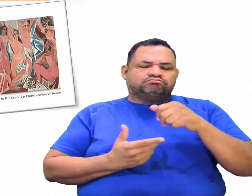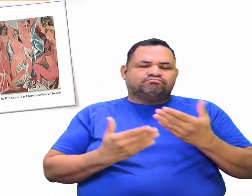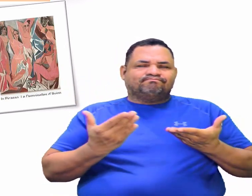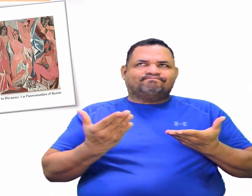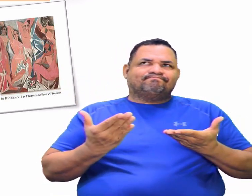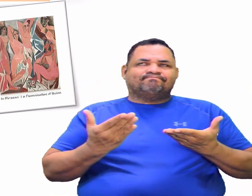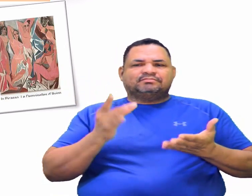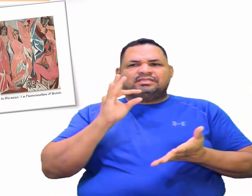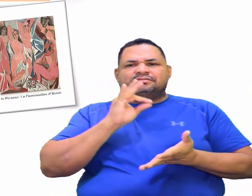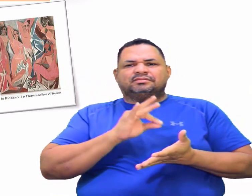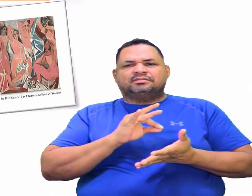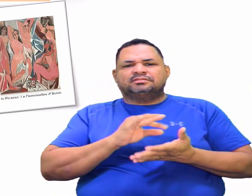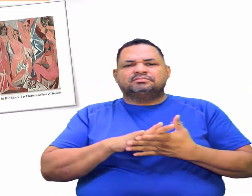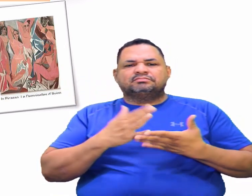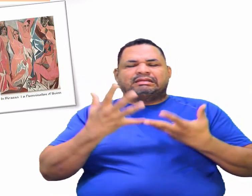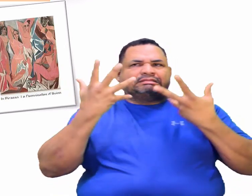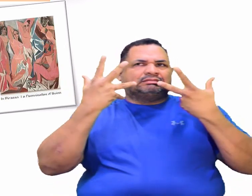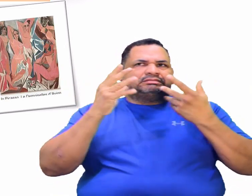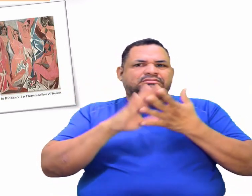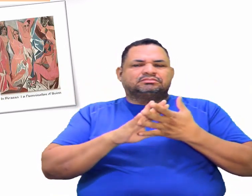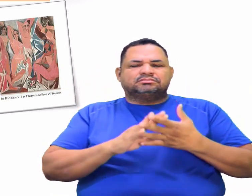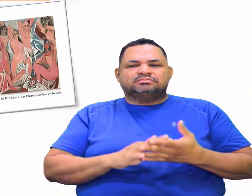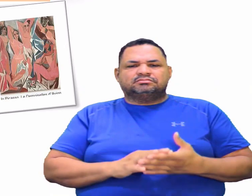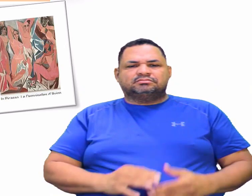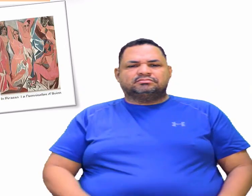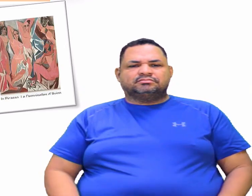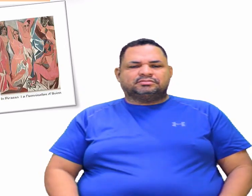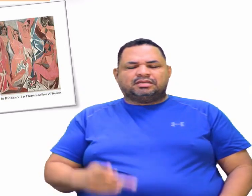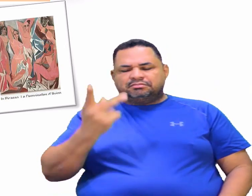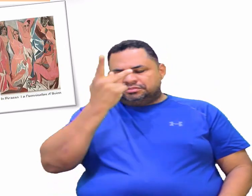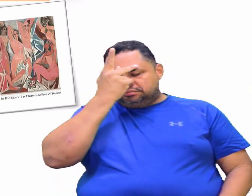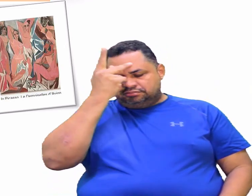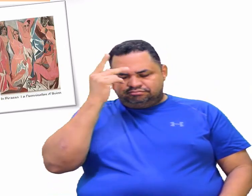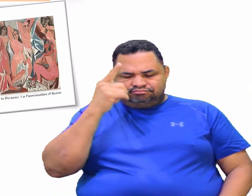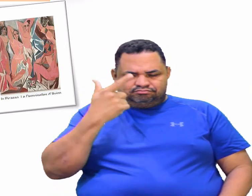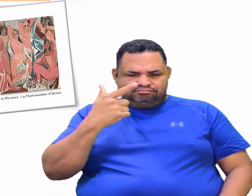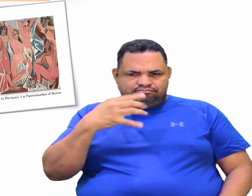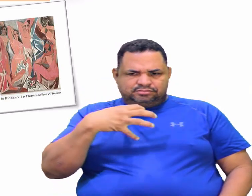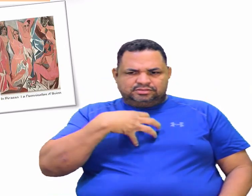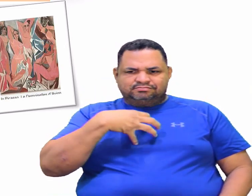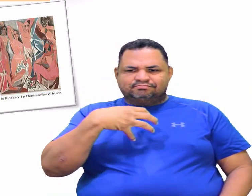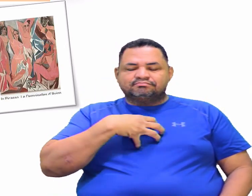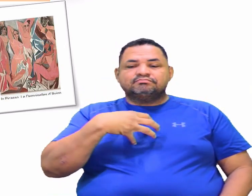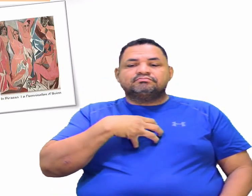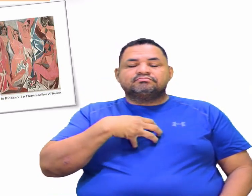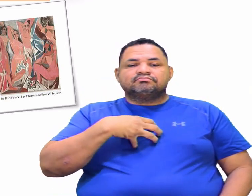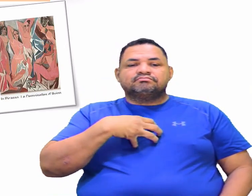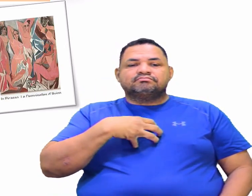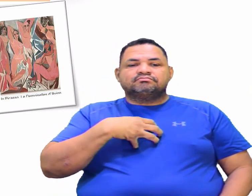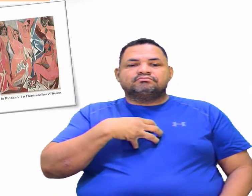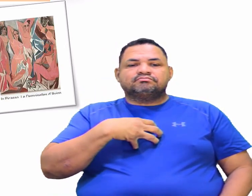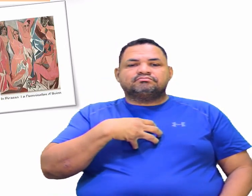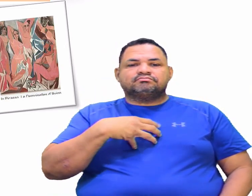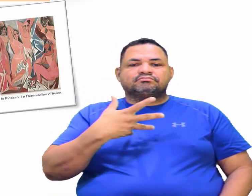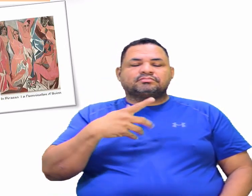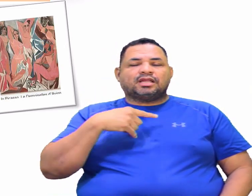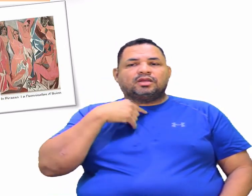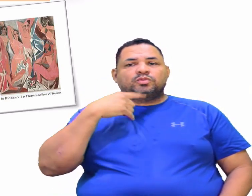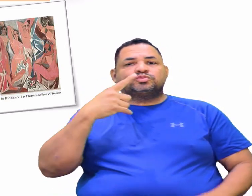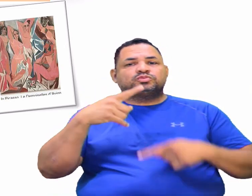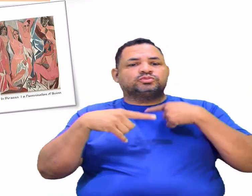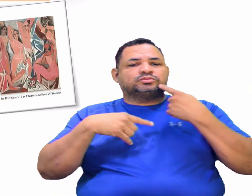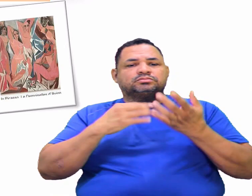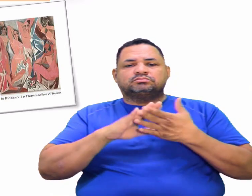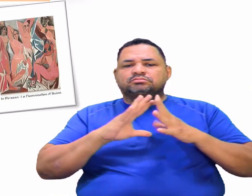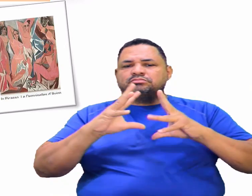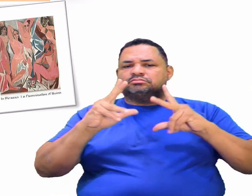eh são animais Será que são pessoas que não tê nenhum sentimento e aí ficaram assim duvidando de